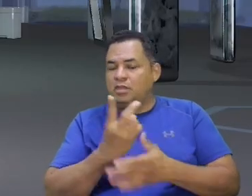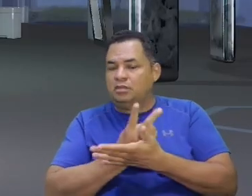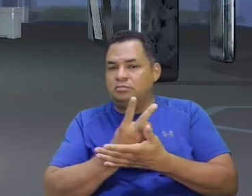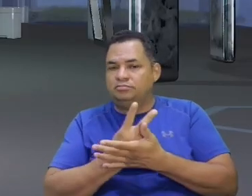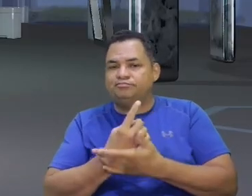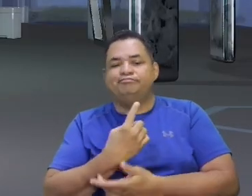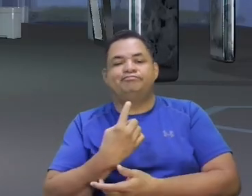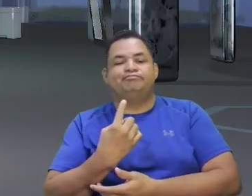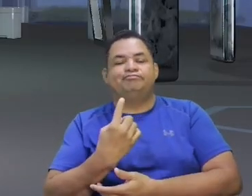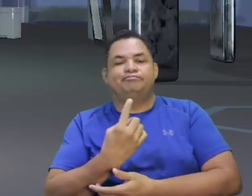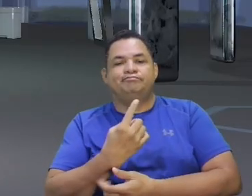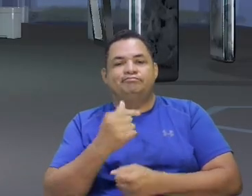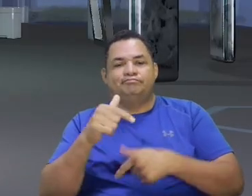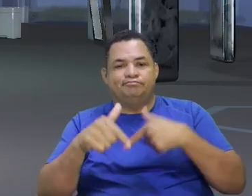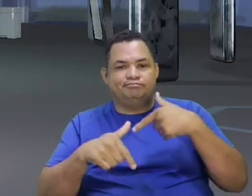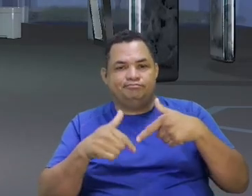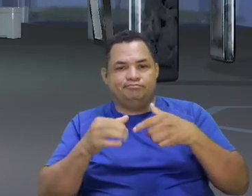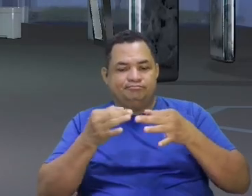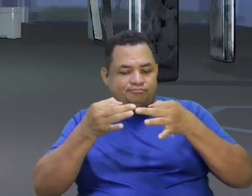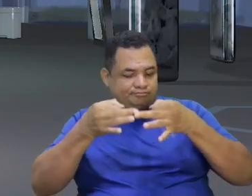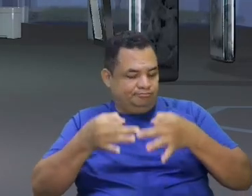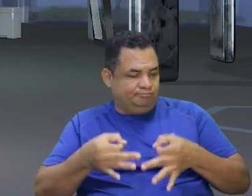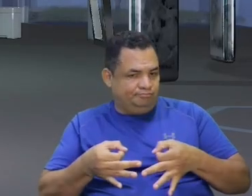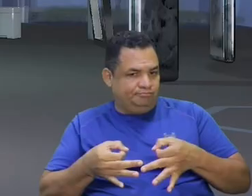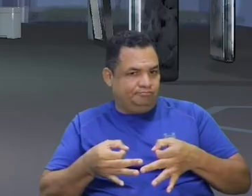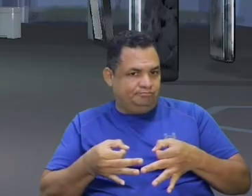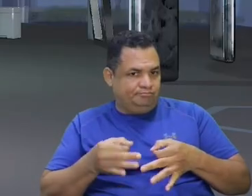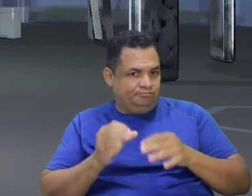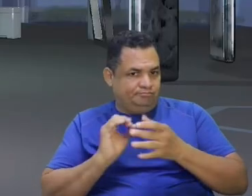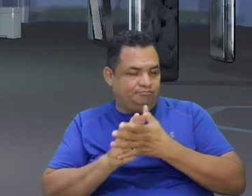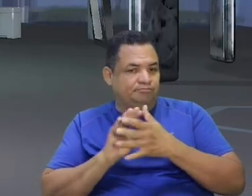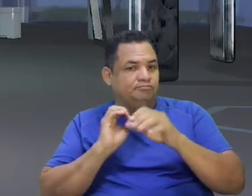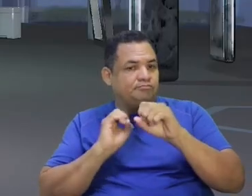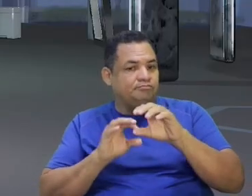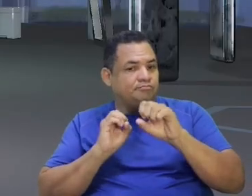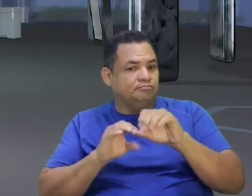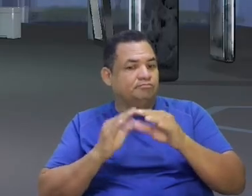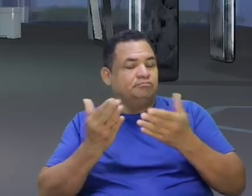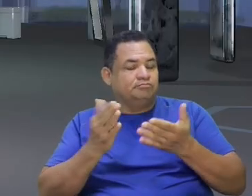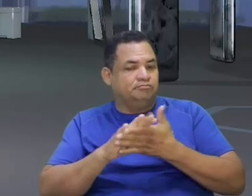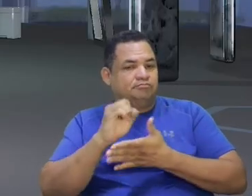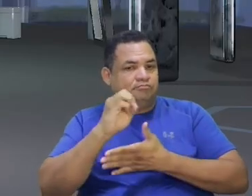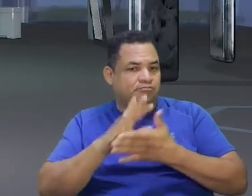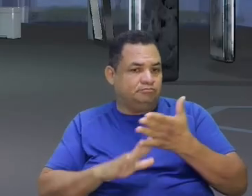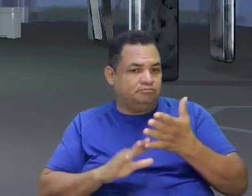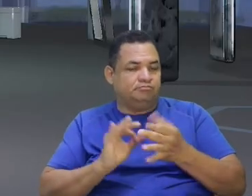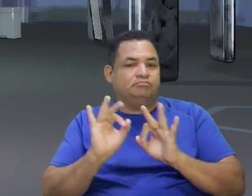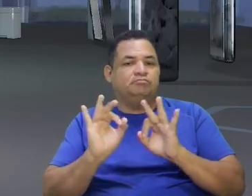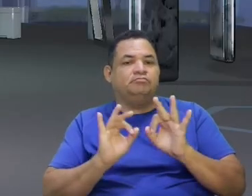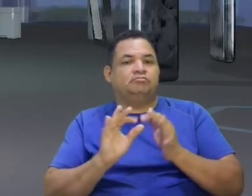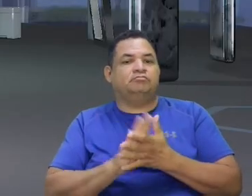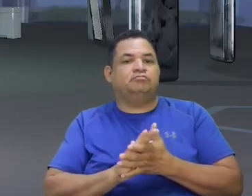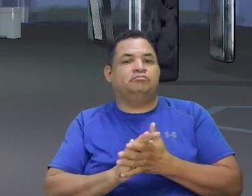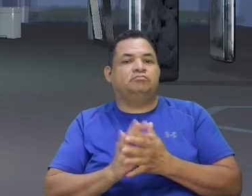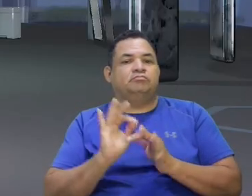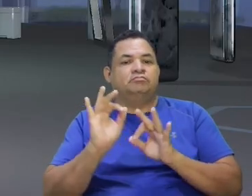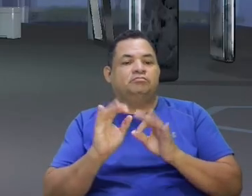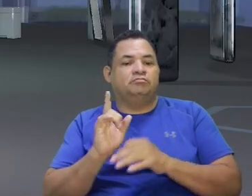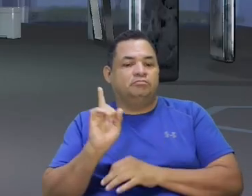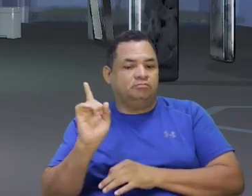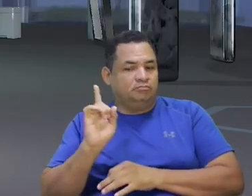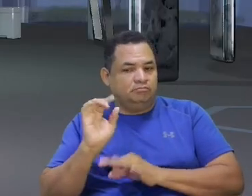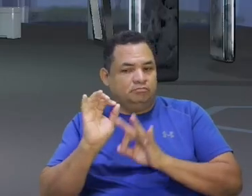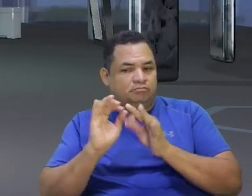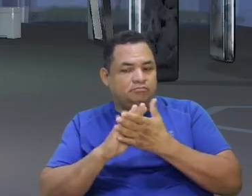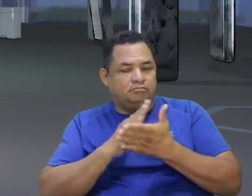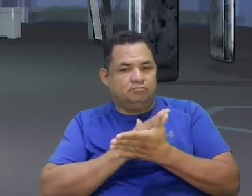forma, nós trabalhamos com o modo correto para as nossas questões. E o modo correto dessa distribuição é